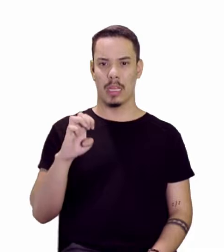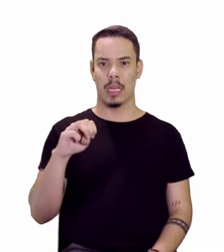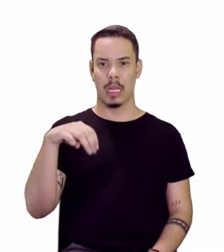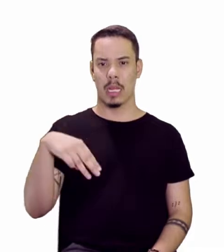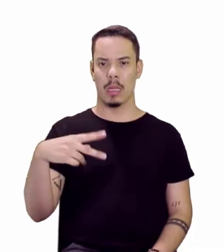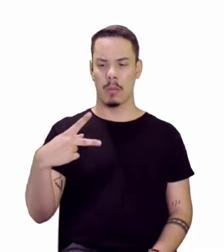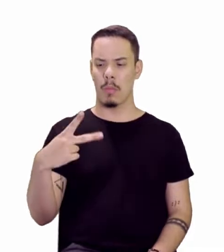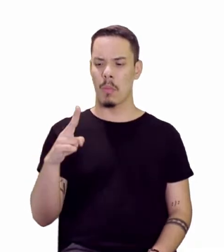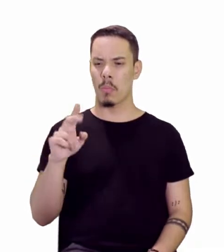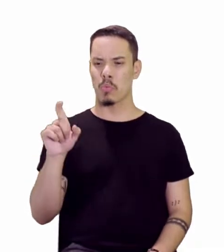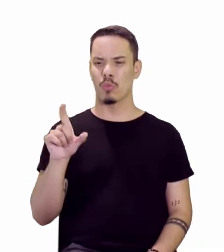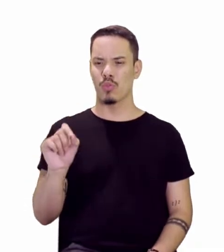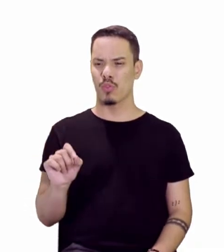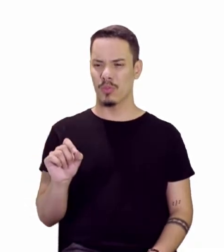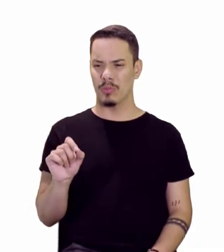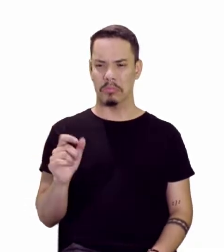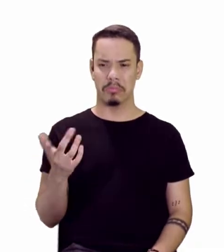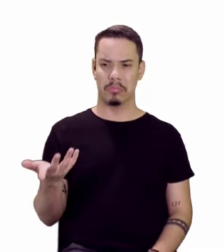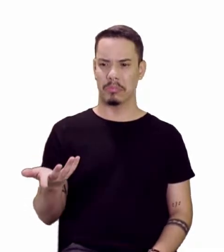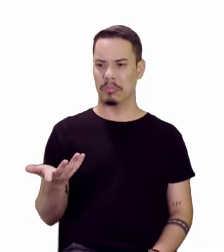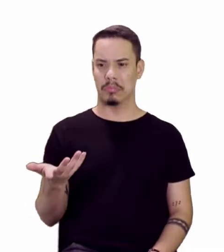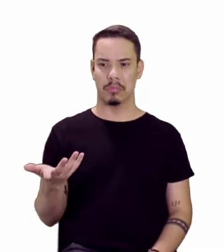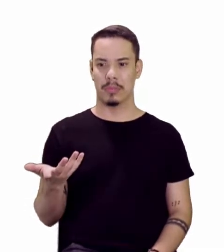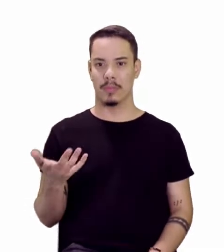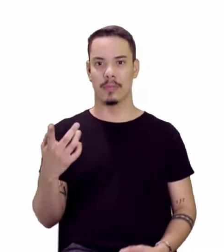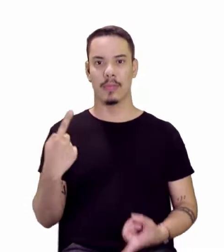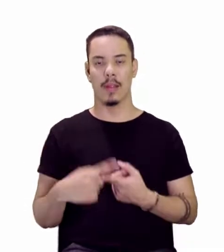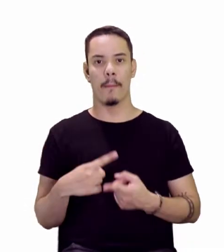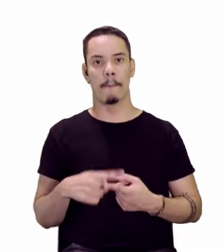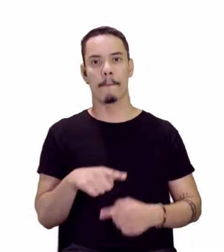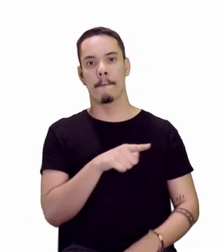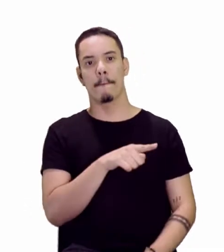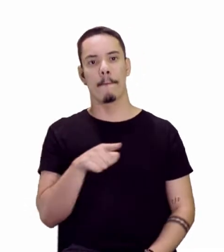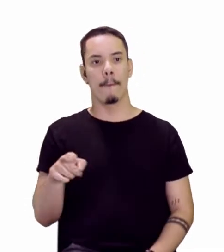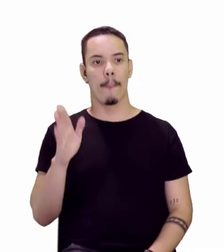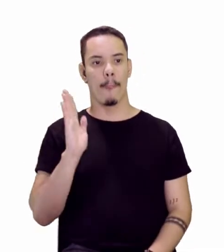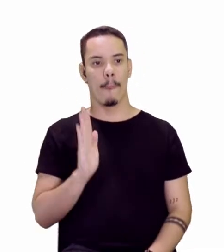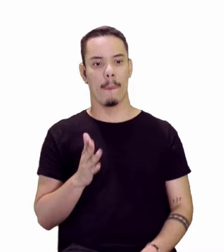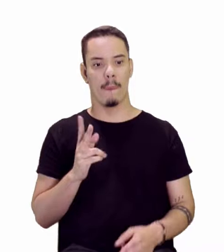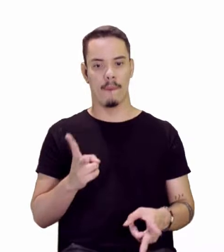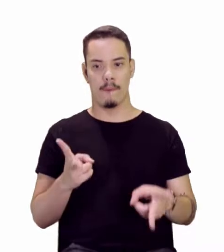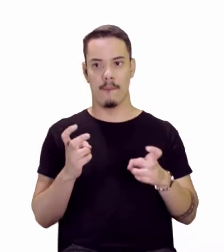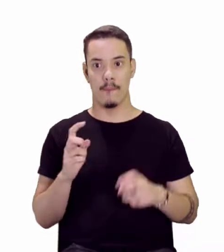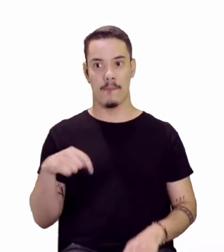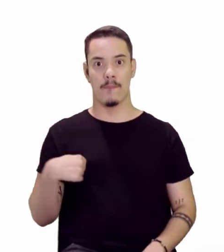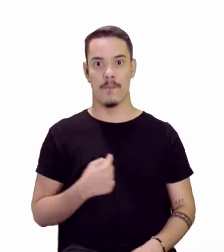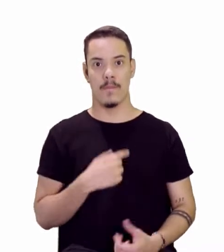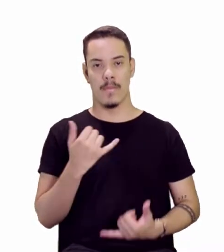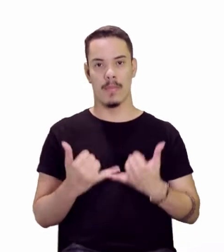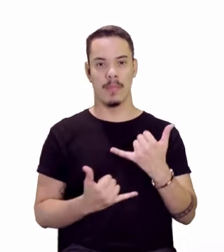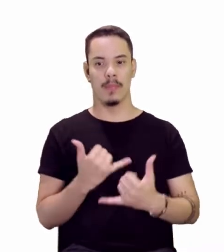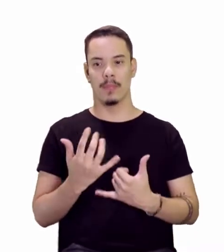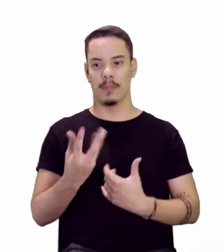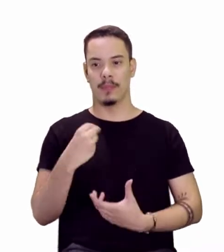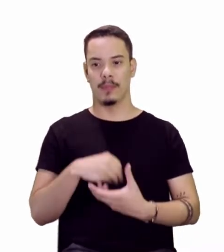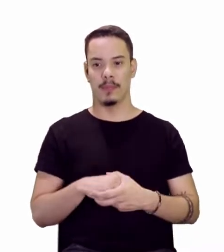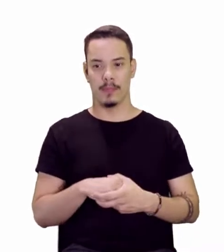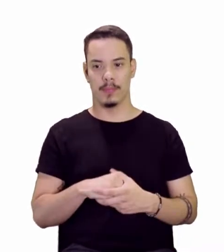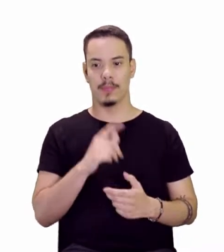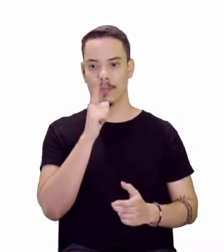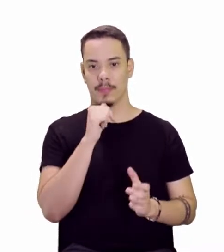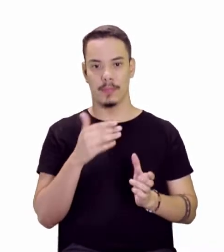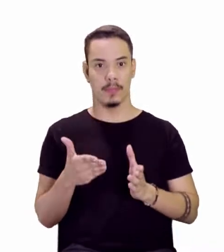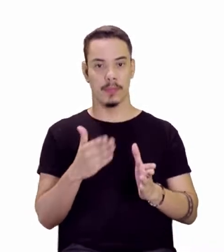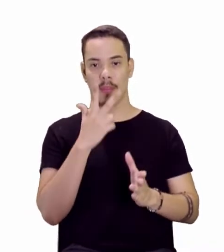Empuxo, puxa o quê? Empuxo. Você já percebeu que quando estamos brincando dentro da piscina, temos a